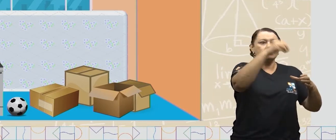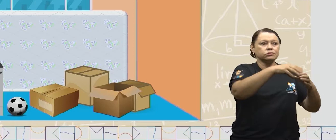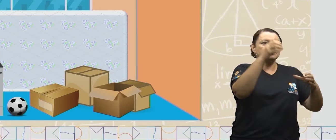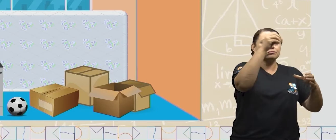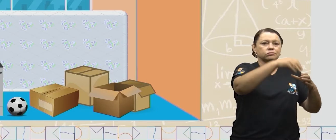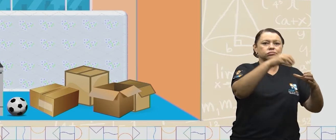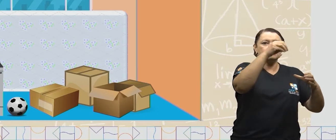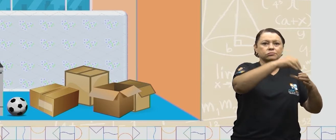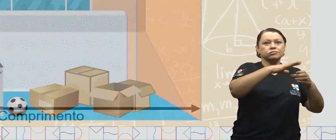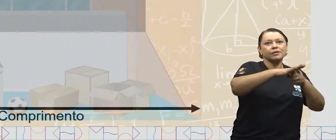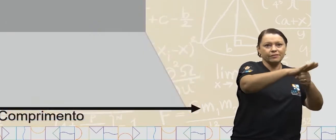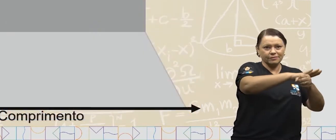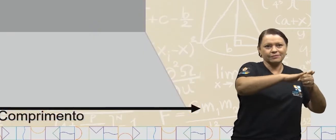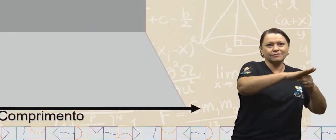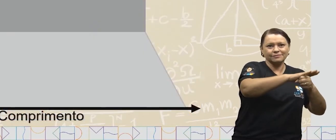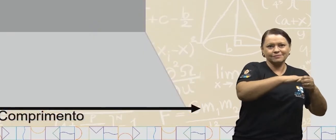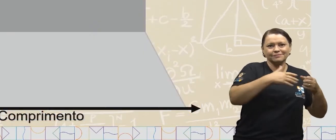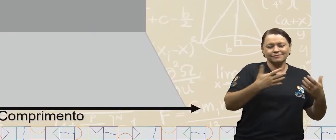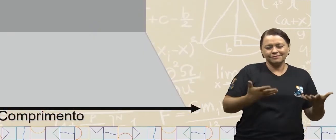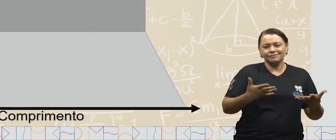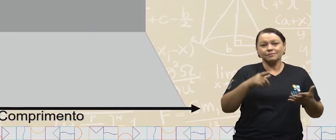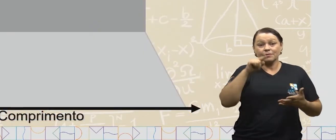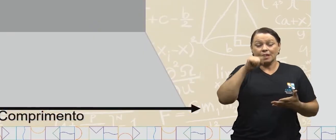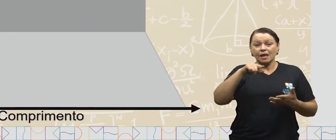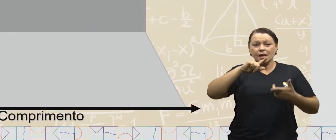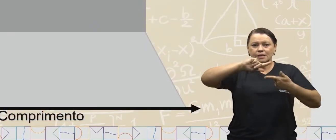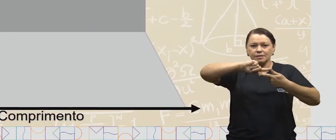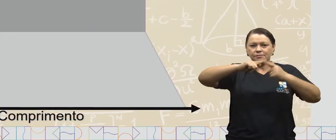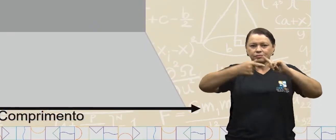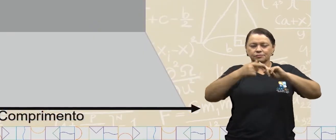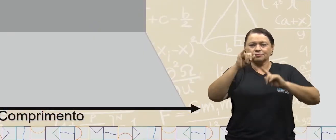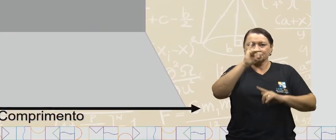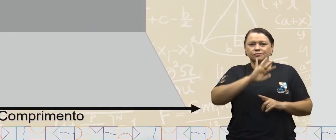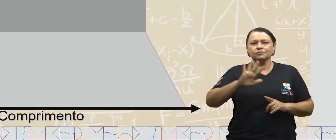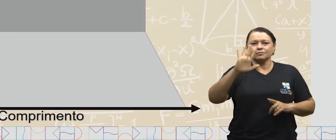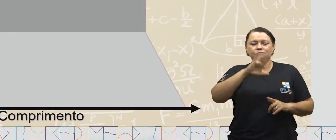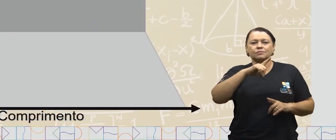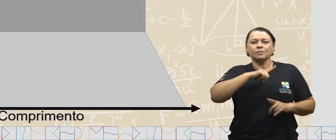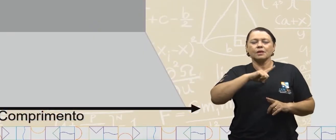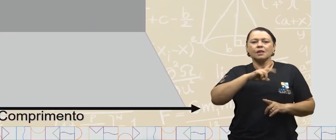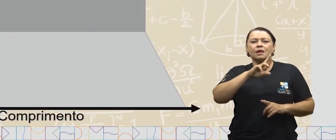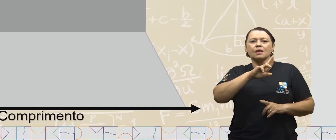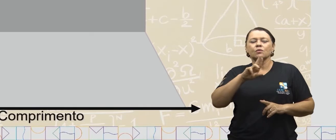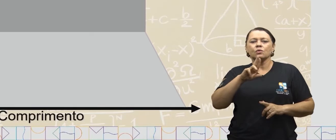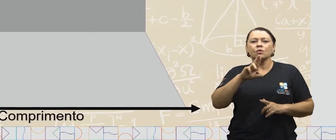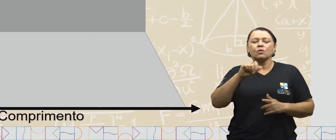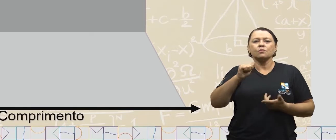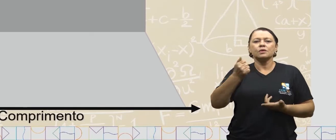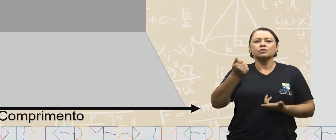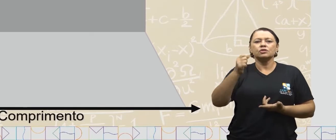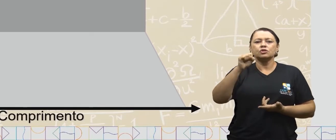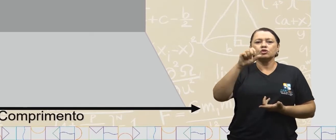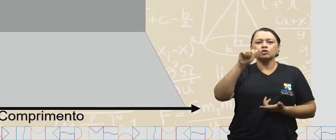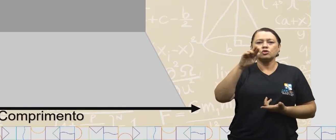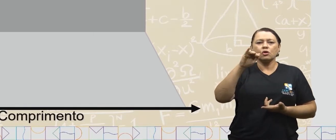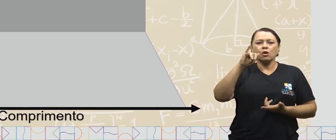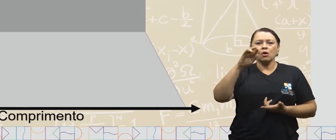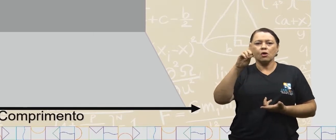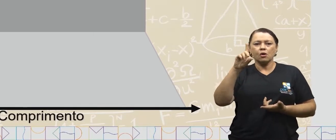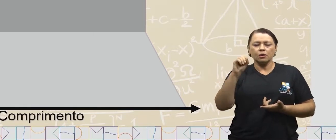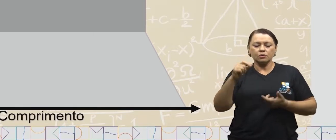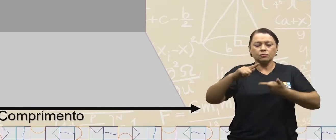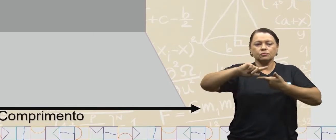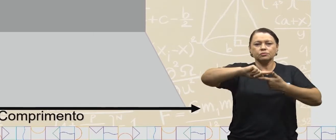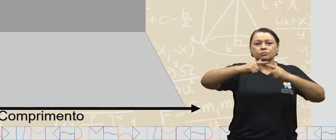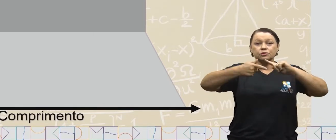mais nenhum dentro dela. Essas figuras espaciais recebem o nome de sólidos geométricos, pois